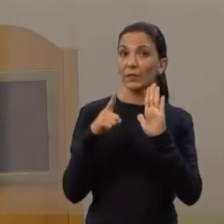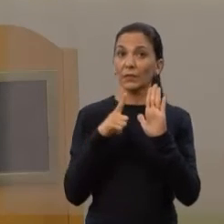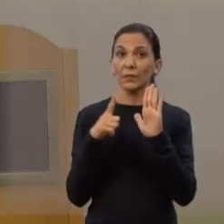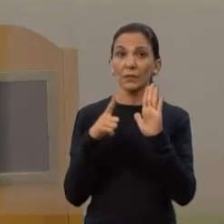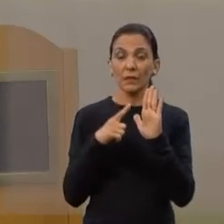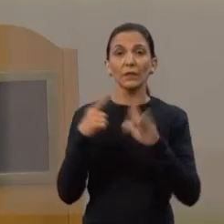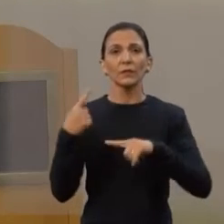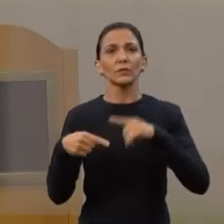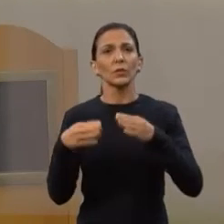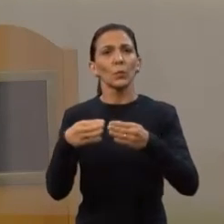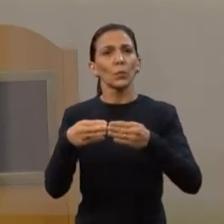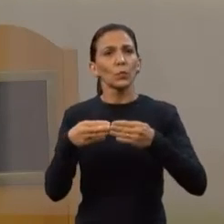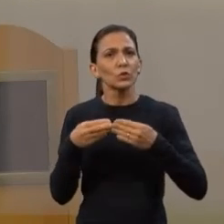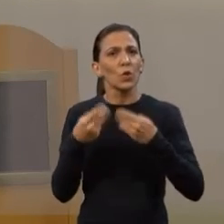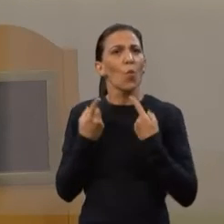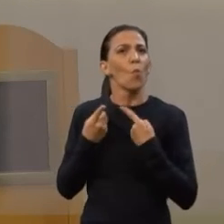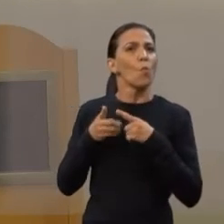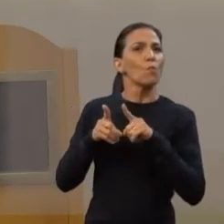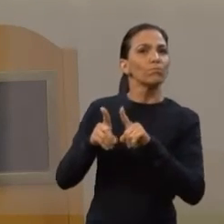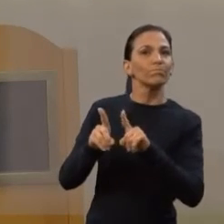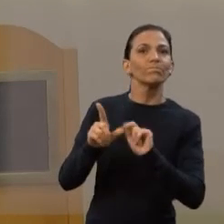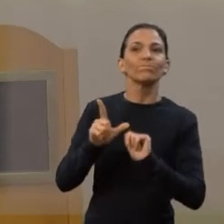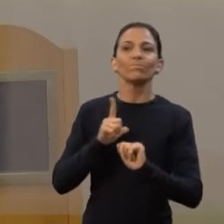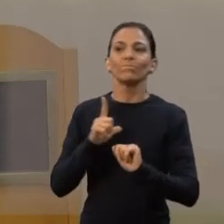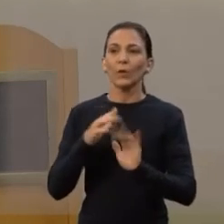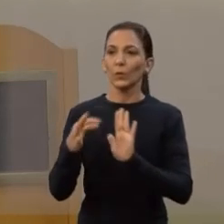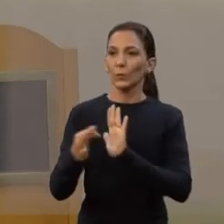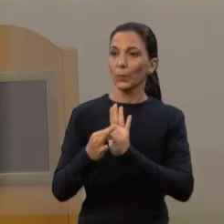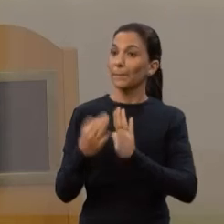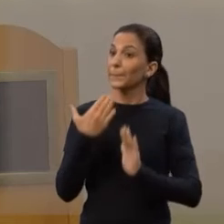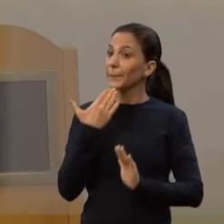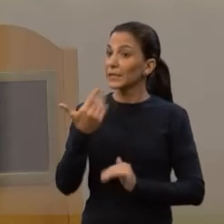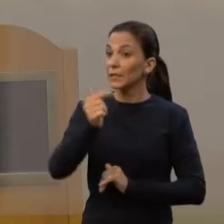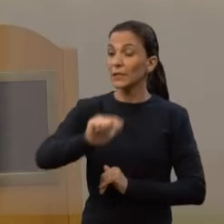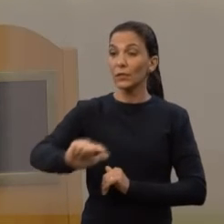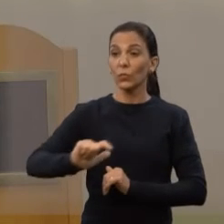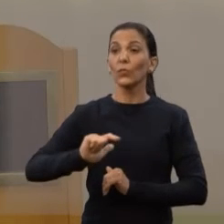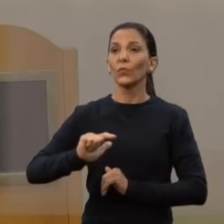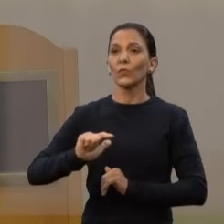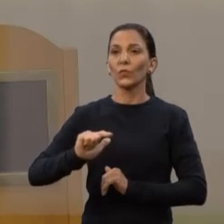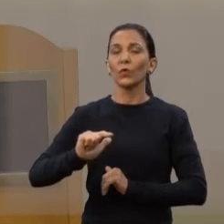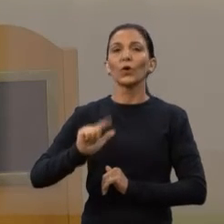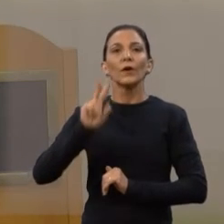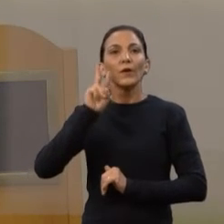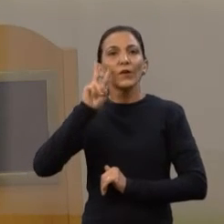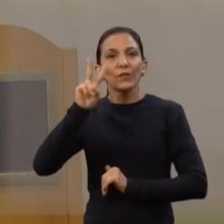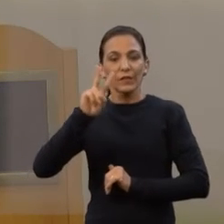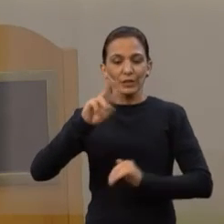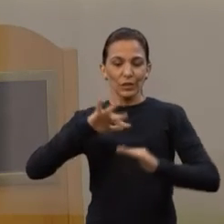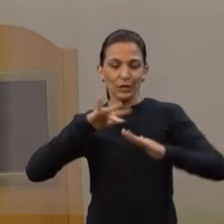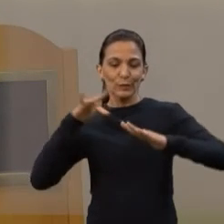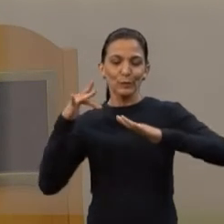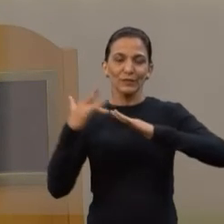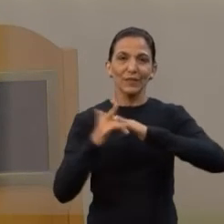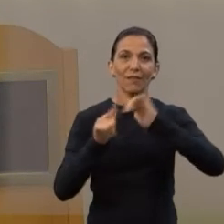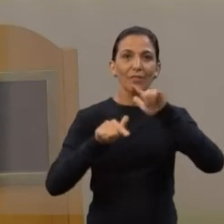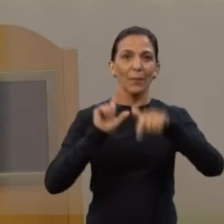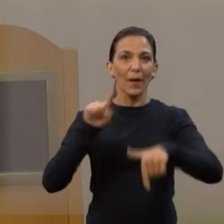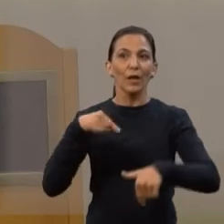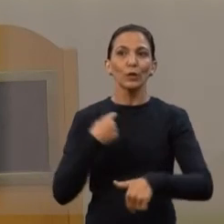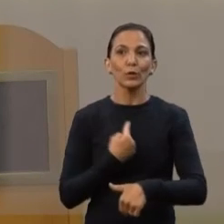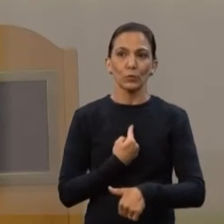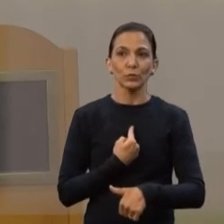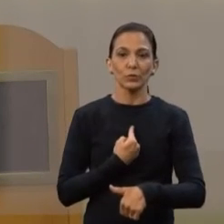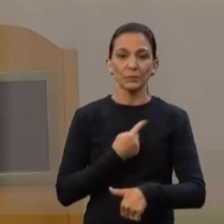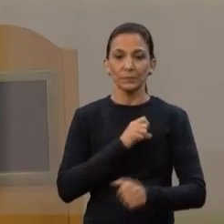nas discussões nas moções de repúdio que nós propusemos e pedir quem acompanha o nosso trabalho nas redes sociais quando